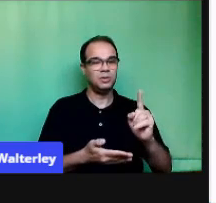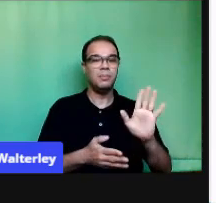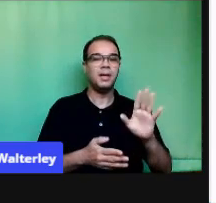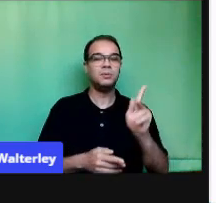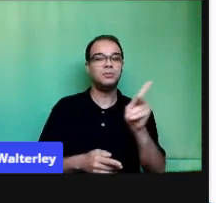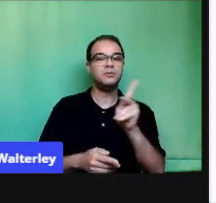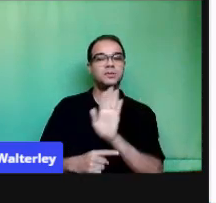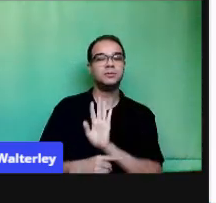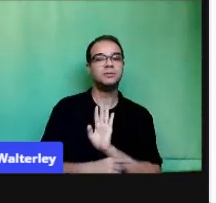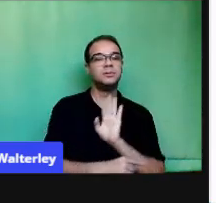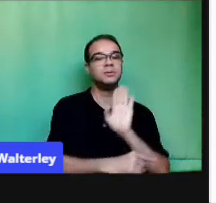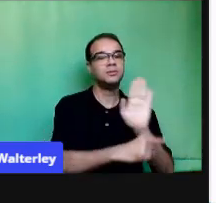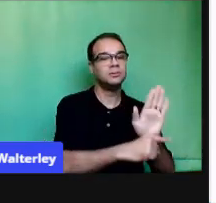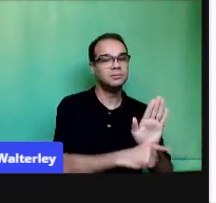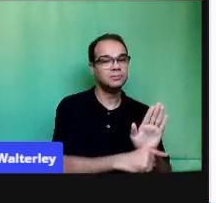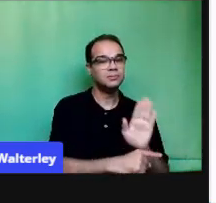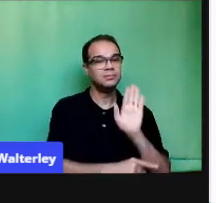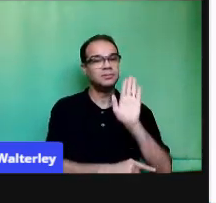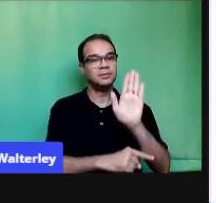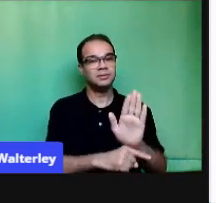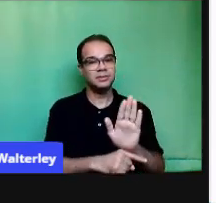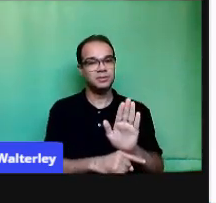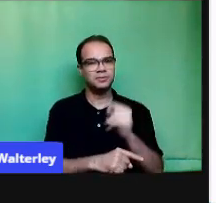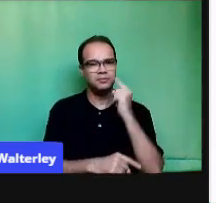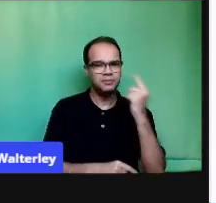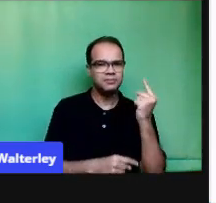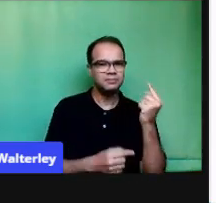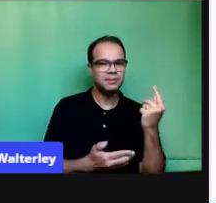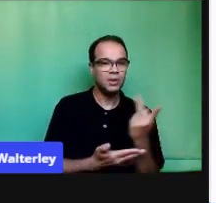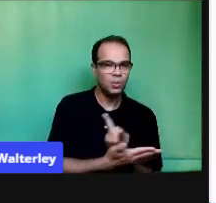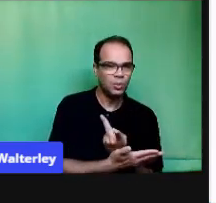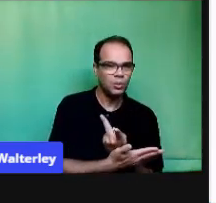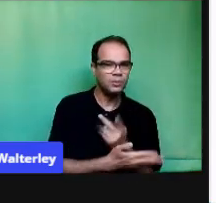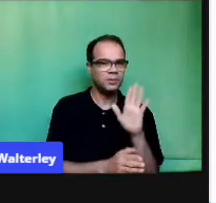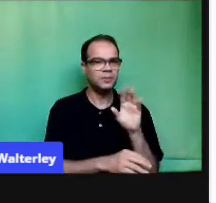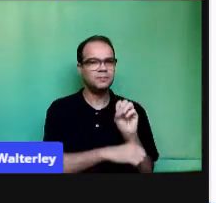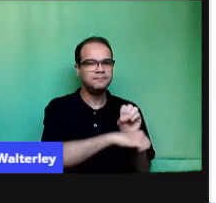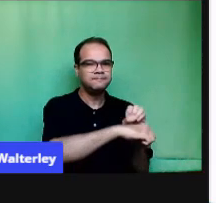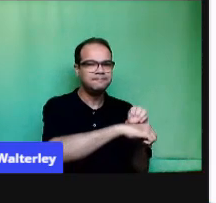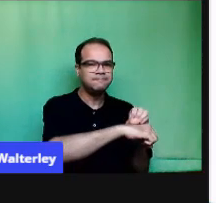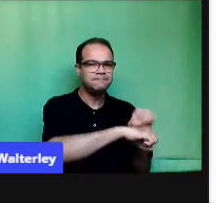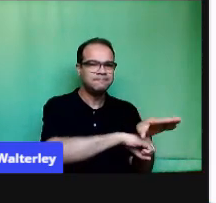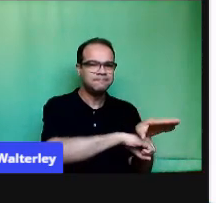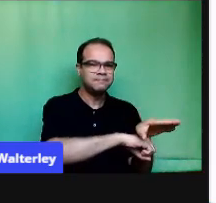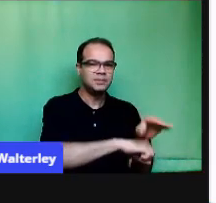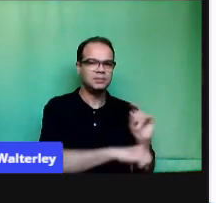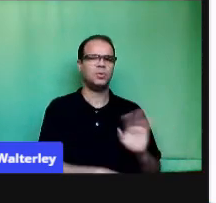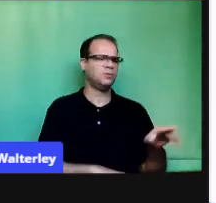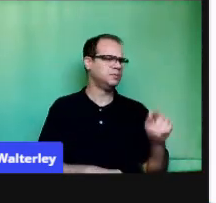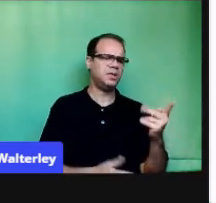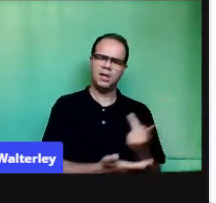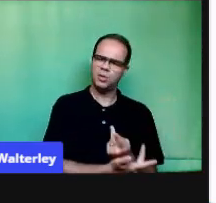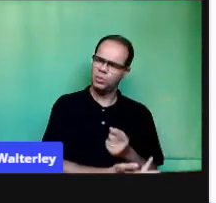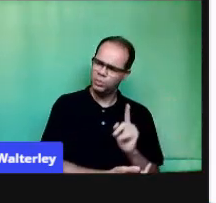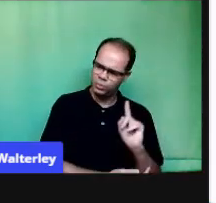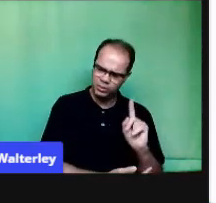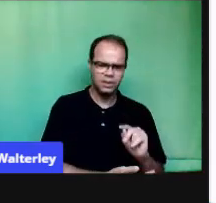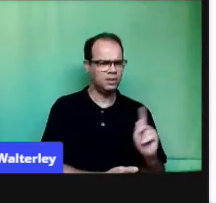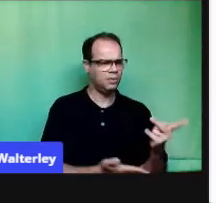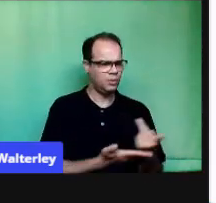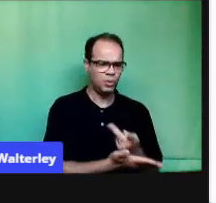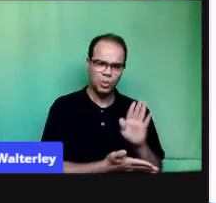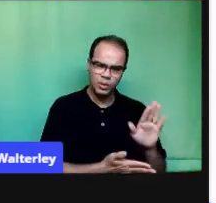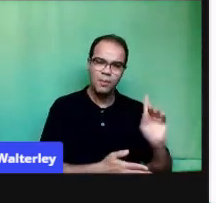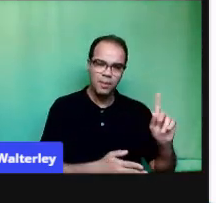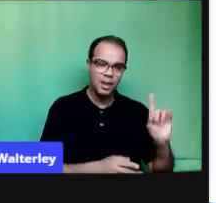começa a reparar ali todos os erros, mostrando que eles não erraram, mas que existem formas mais corretas, né,